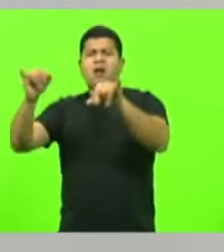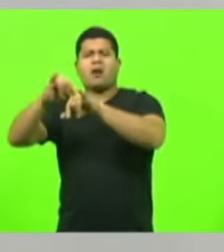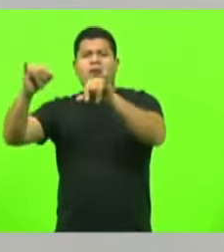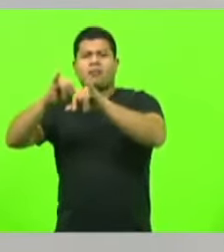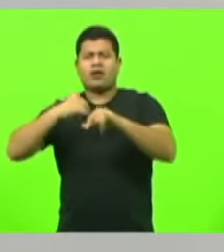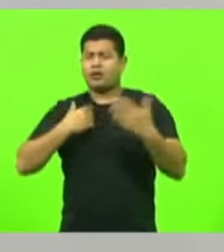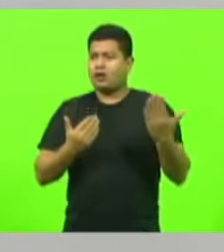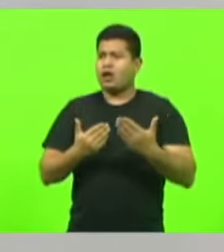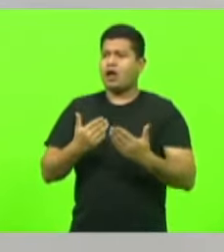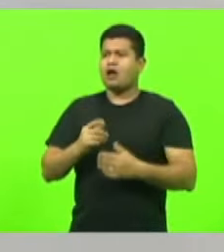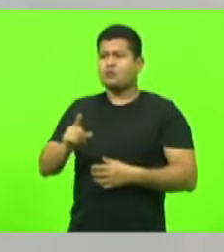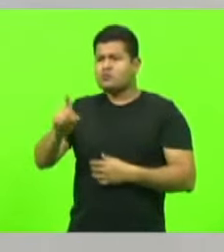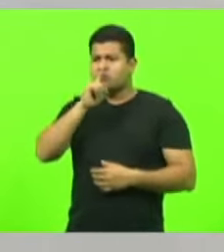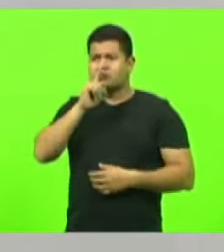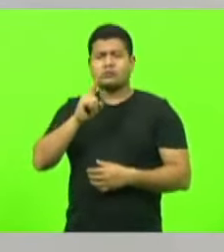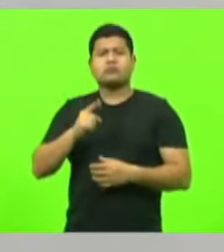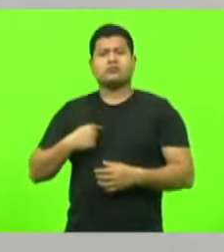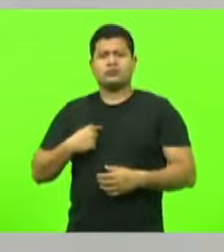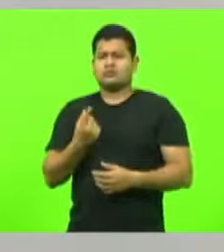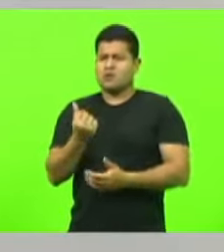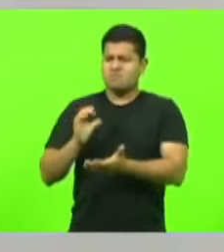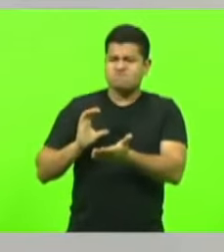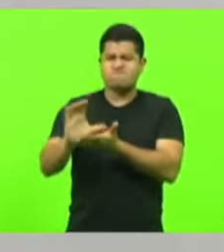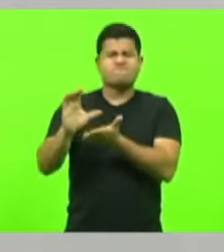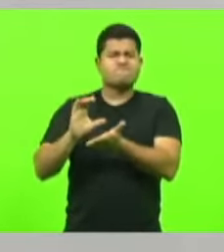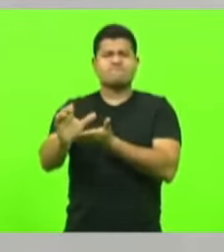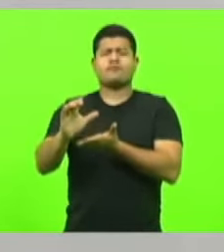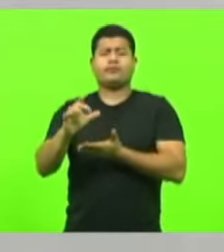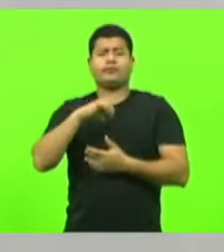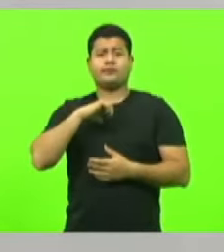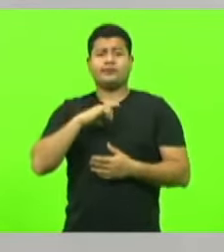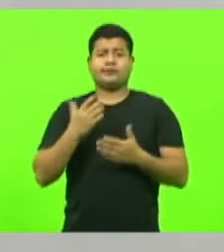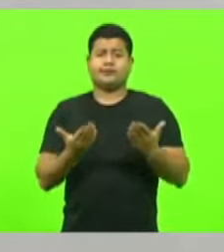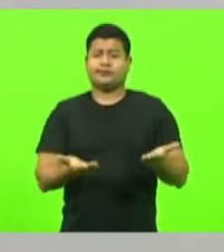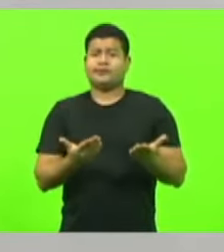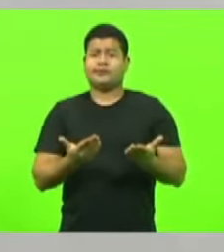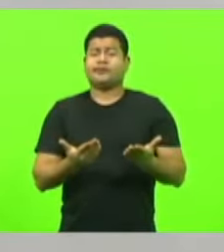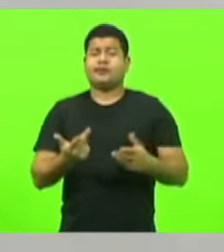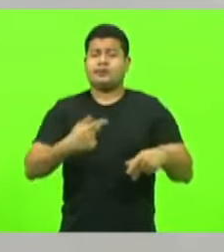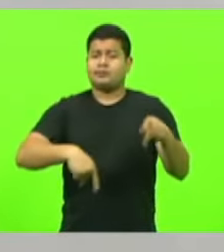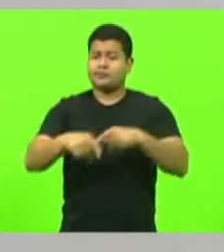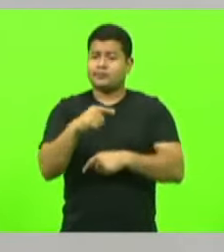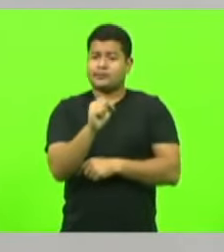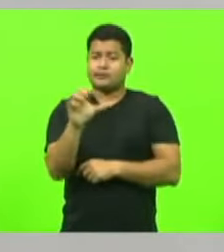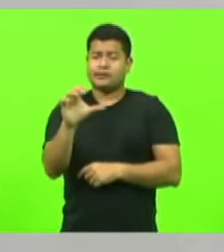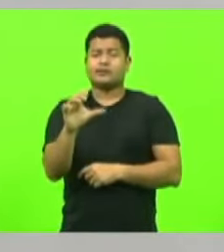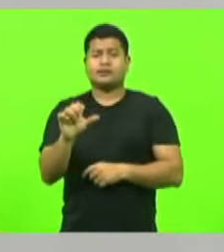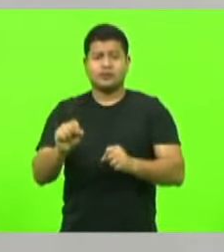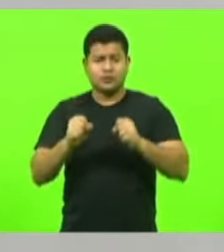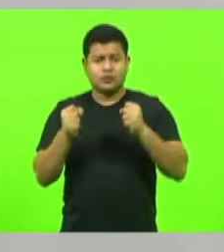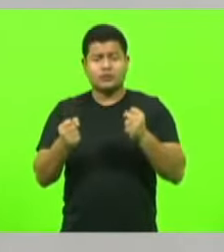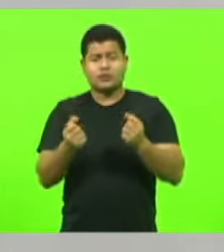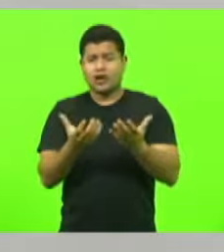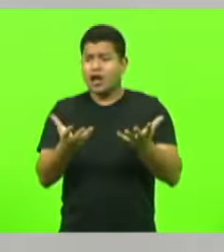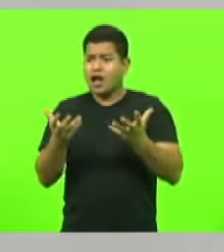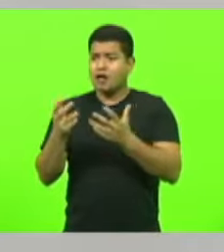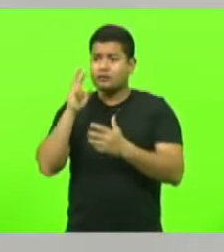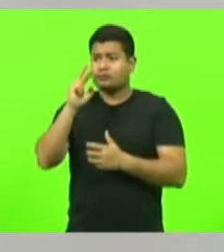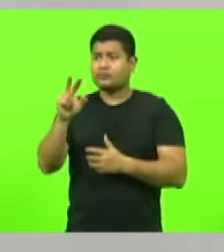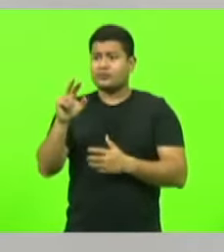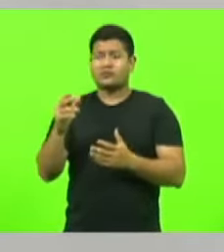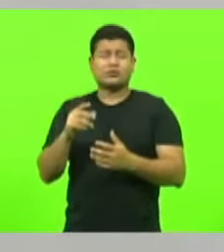colocou recurso, que fez valer a vontade do catarinense, que transita pela 470 e que vê morte e